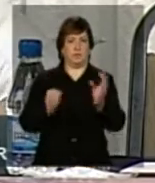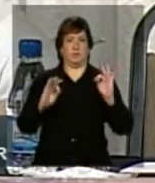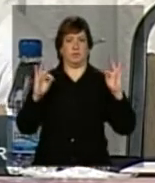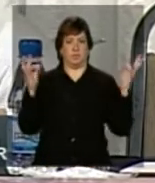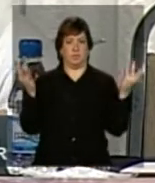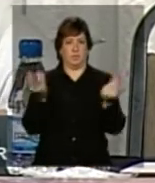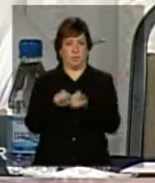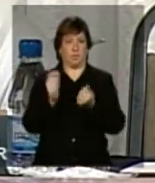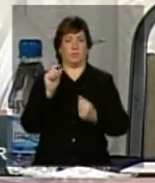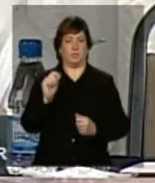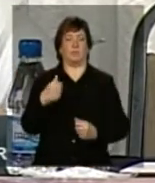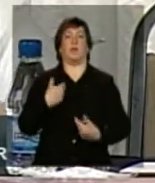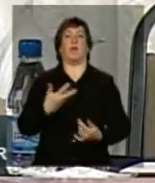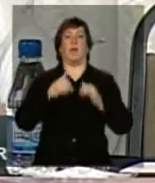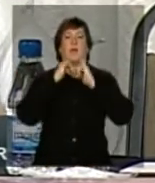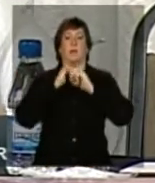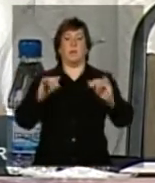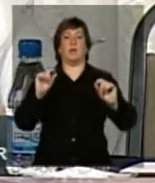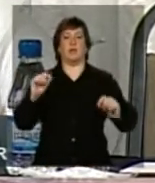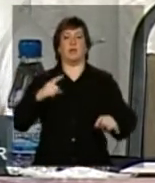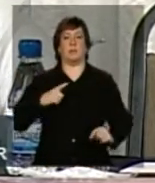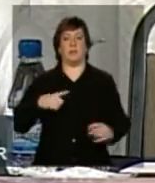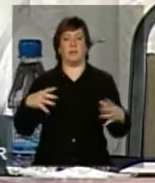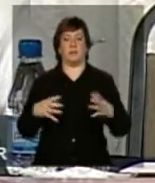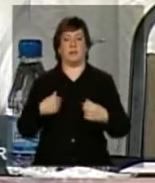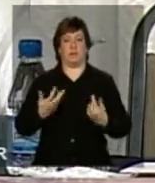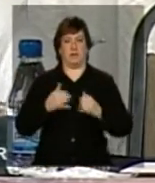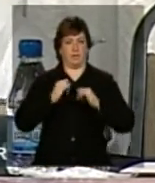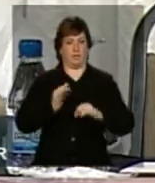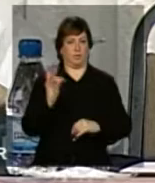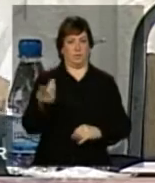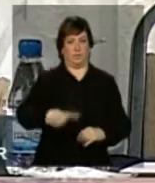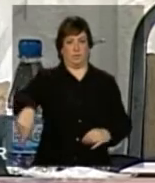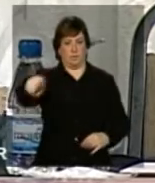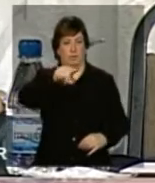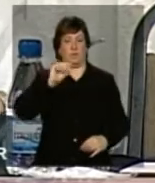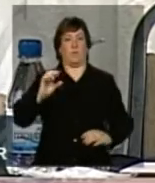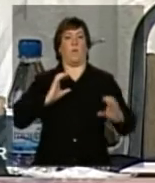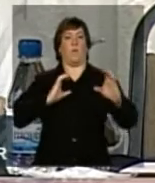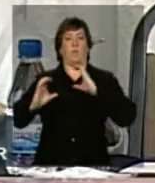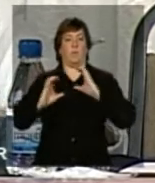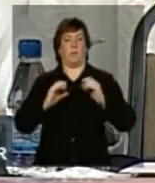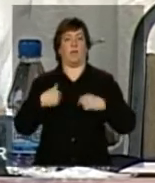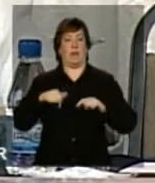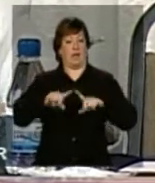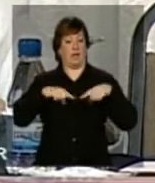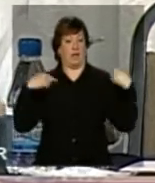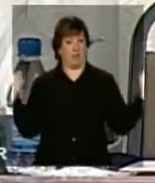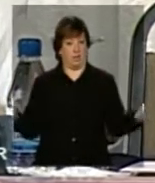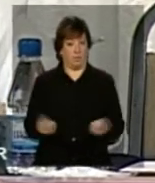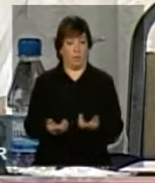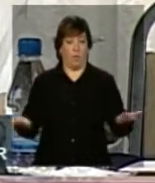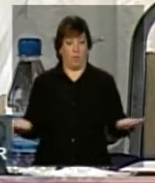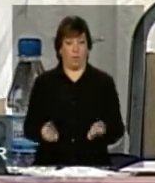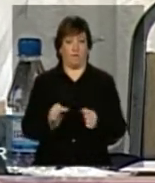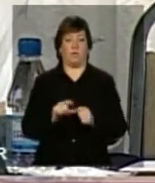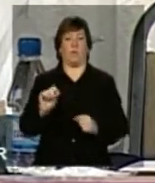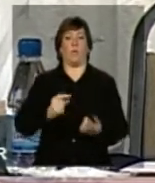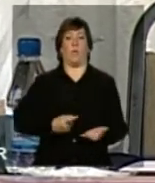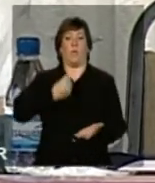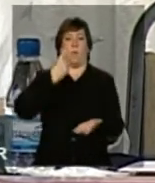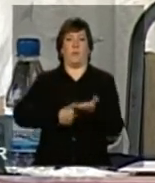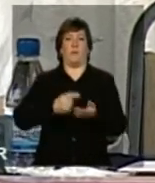comunicar a vocês que nessa reunião eu cumpro o compromisso feito na reunião